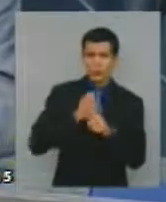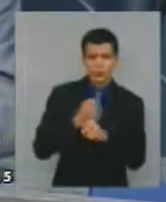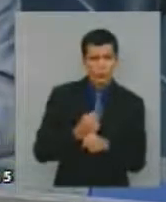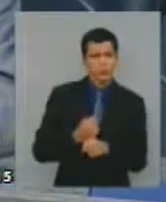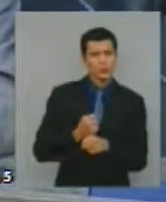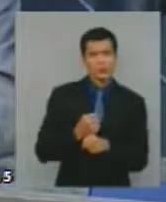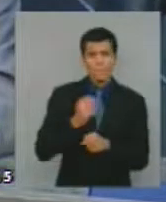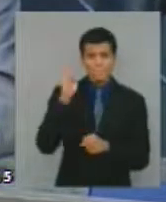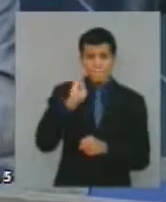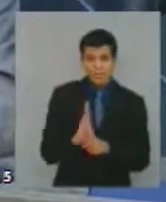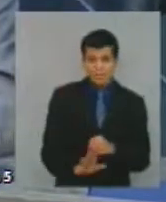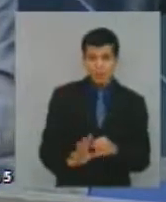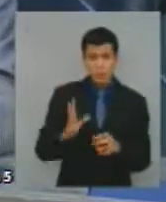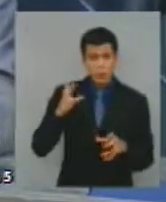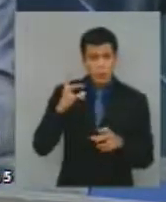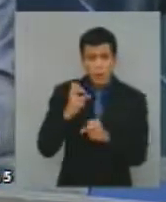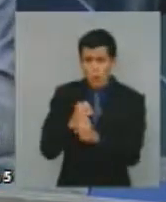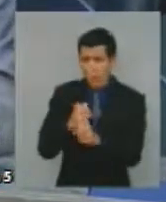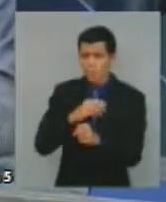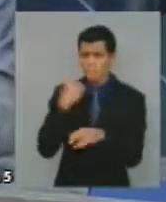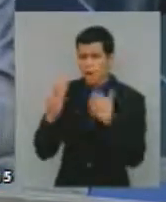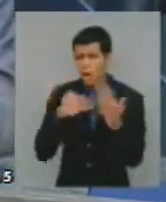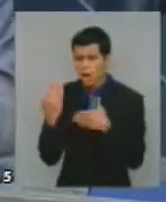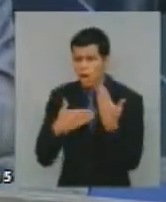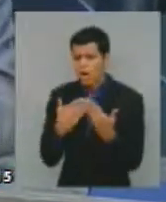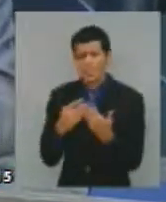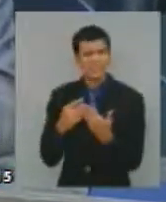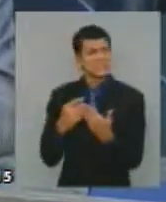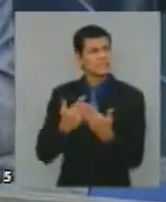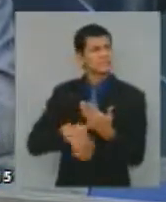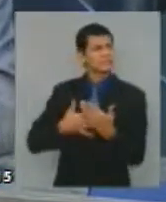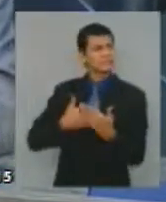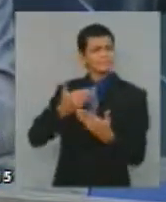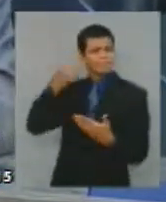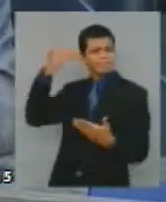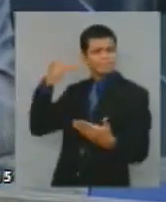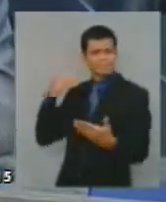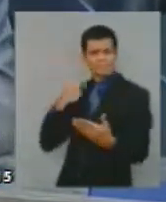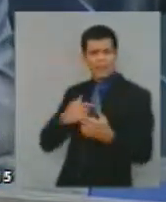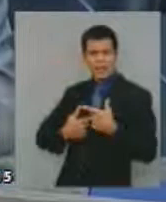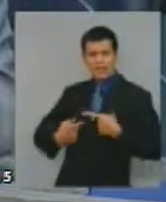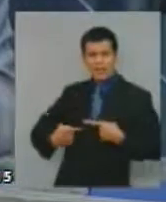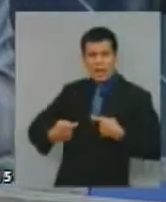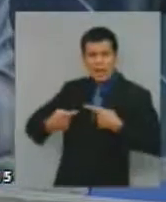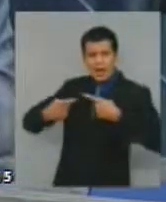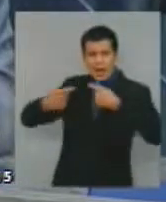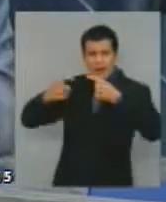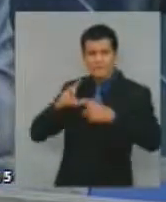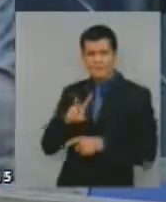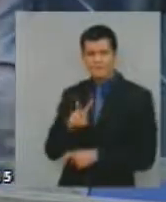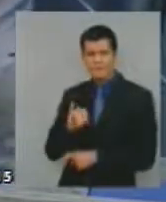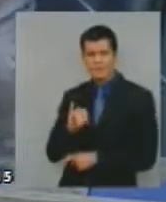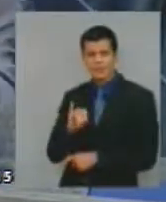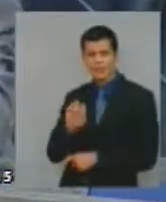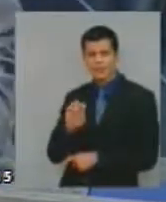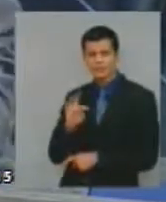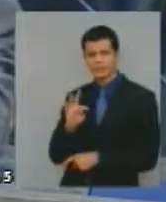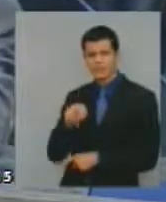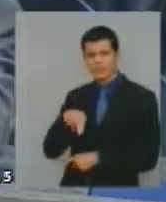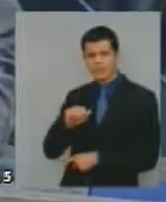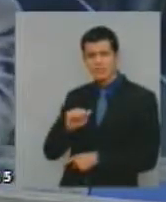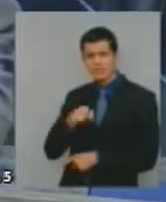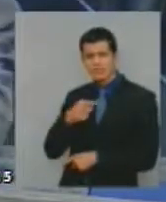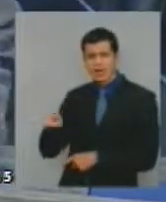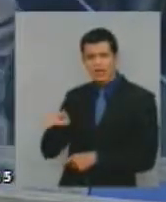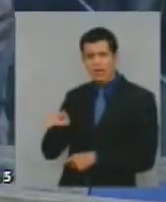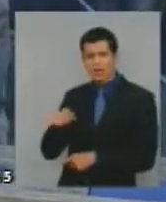do Vietnã. Só para você ter uma ideia. Se mata no ano para o Brasil o que se matou na Guerra do Vietnã. O cara fala Guerra do